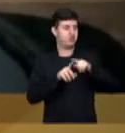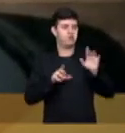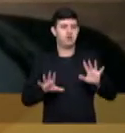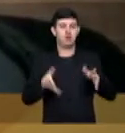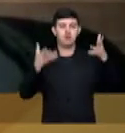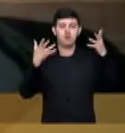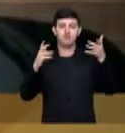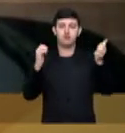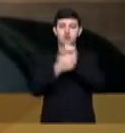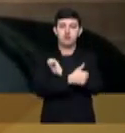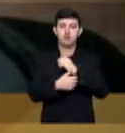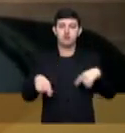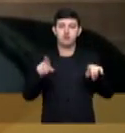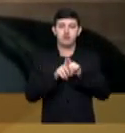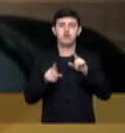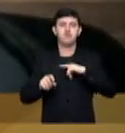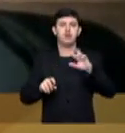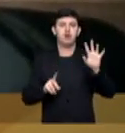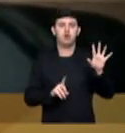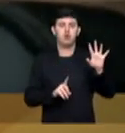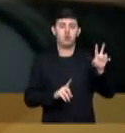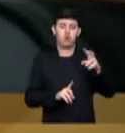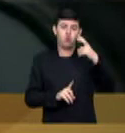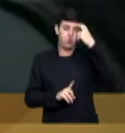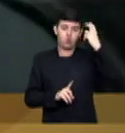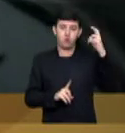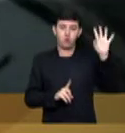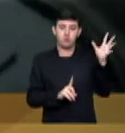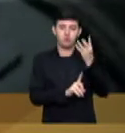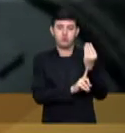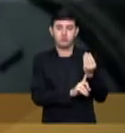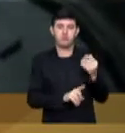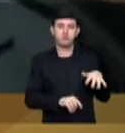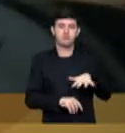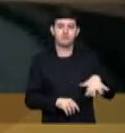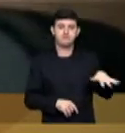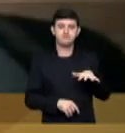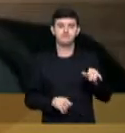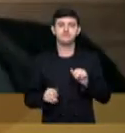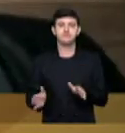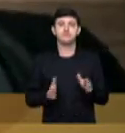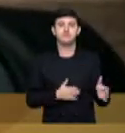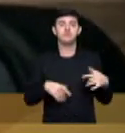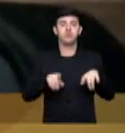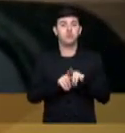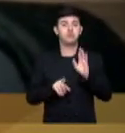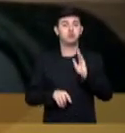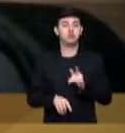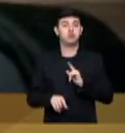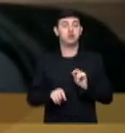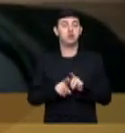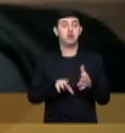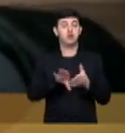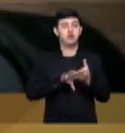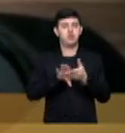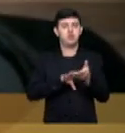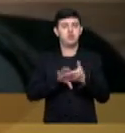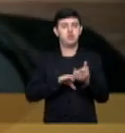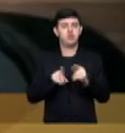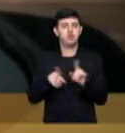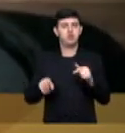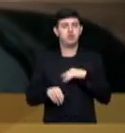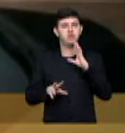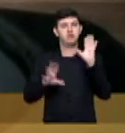e atividades culturais. A racionalidade trazida pela recomendação parece-me